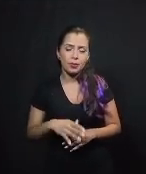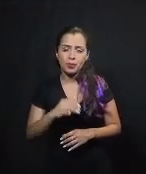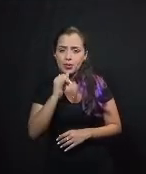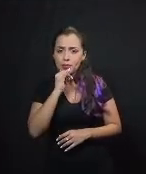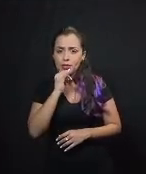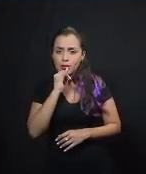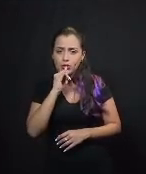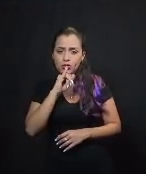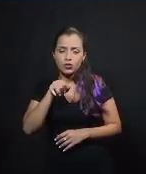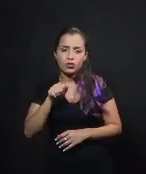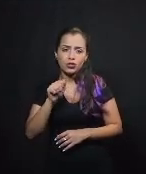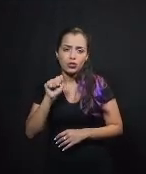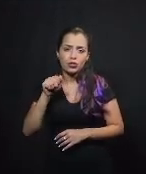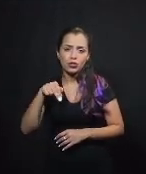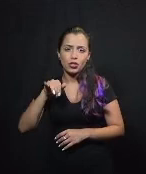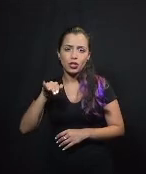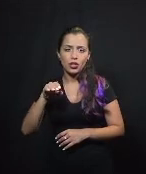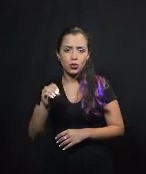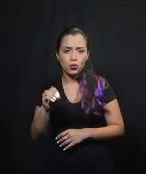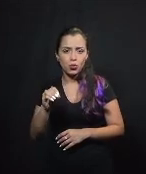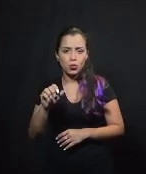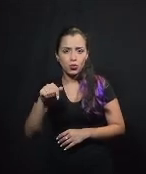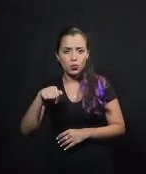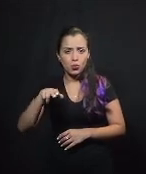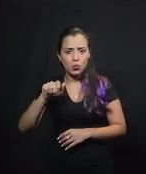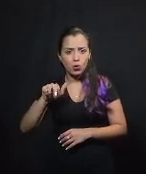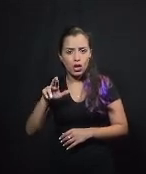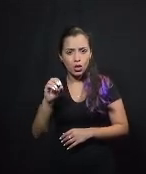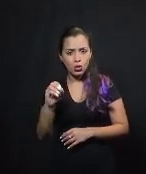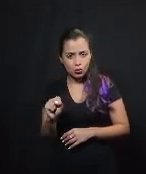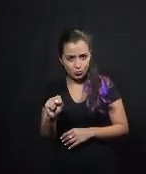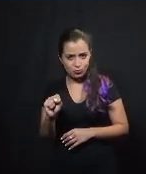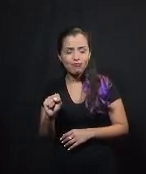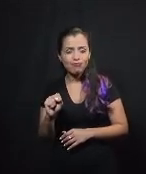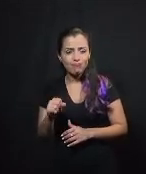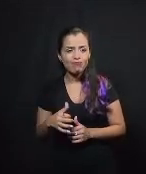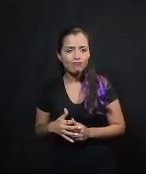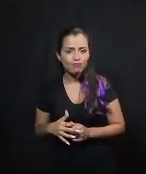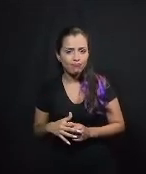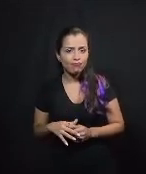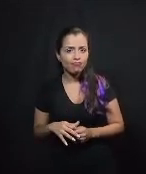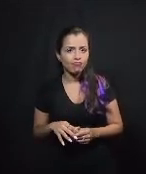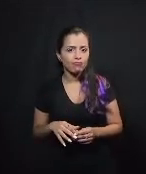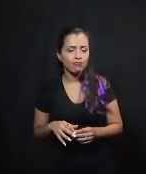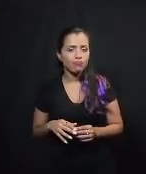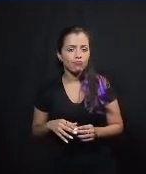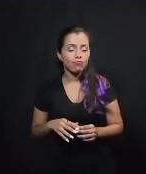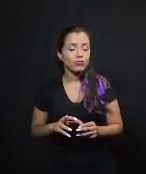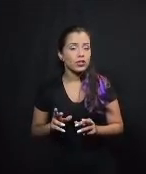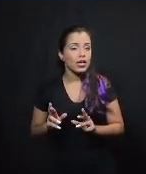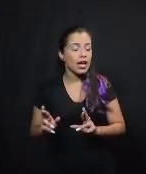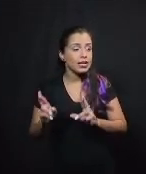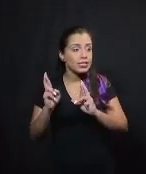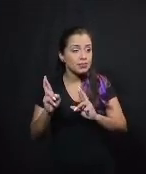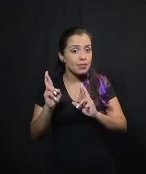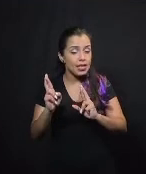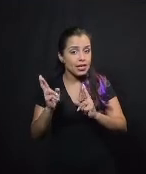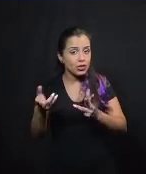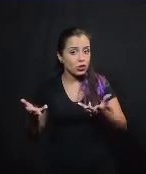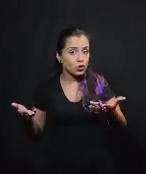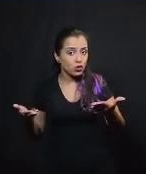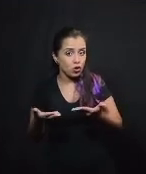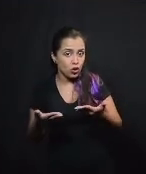vivo. Né? Então, faz um pouquinho de tempo. As experiências de hoje, infelizmente, eu não conheço, devia